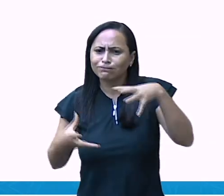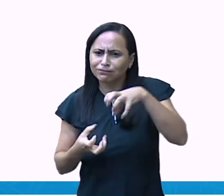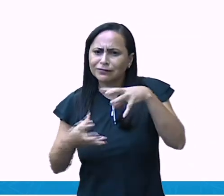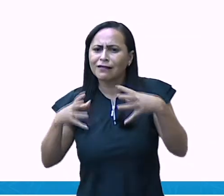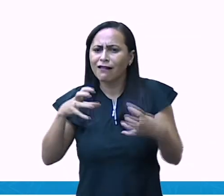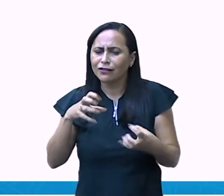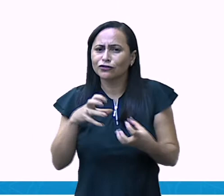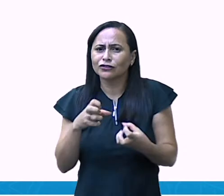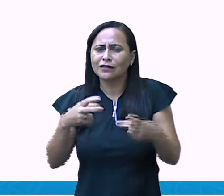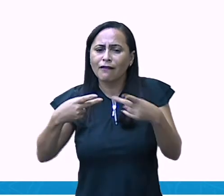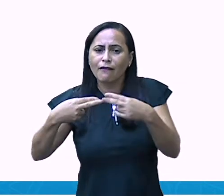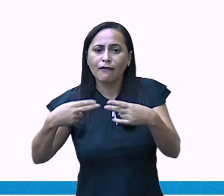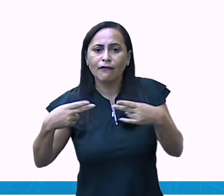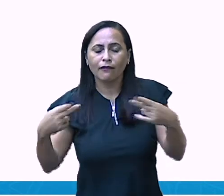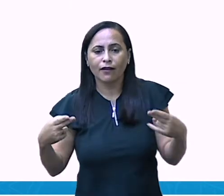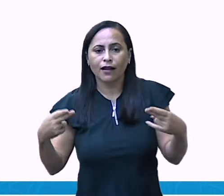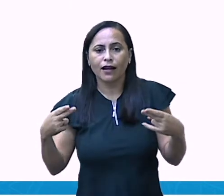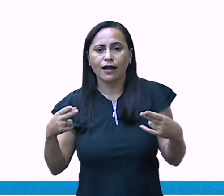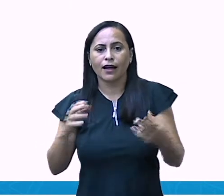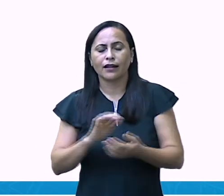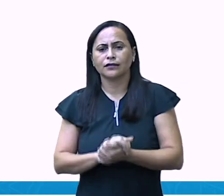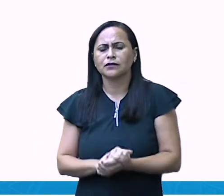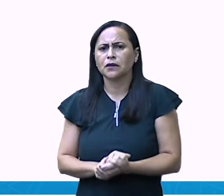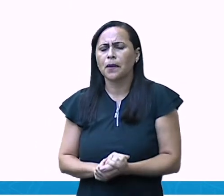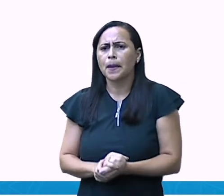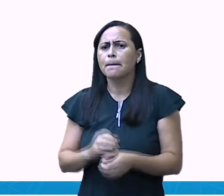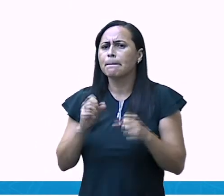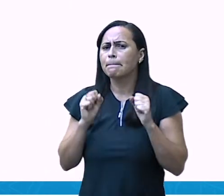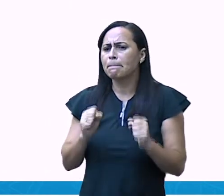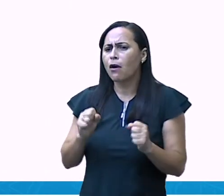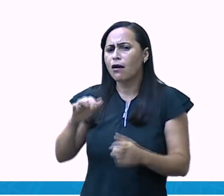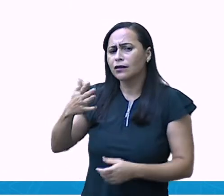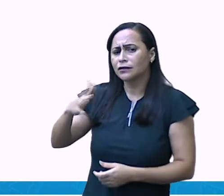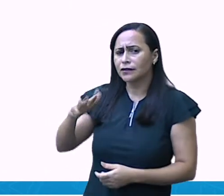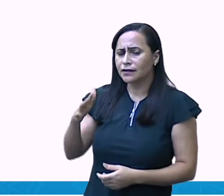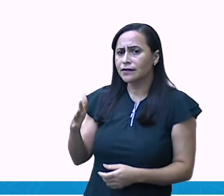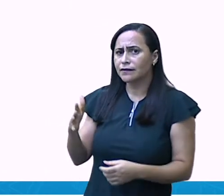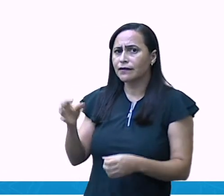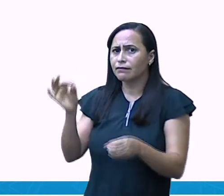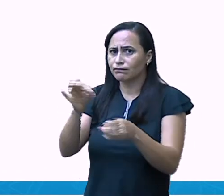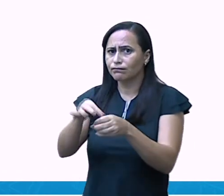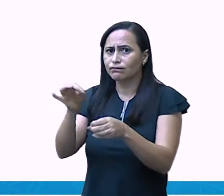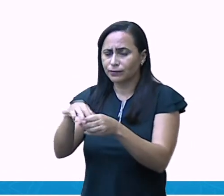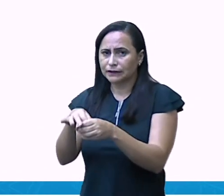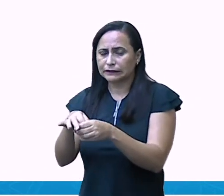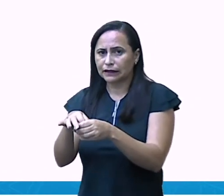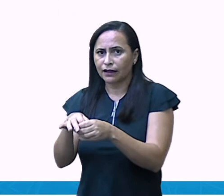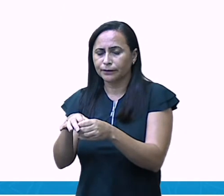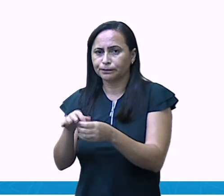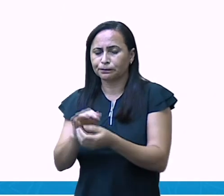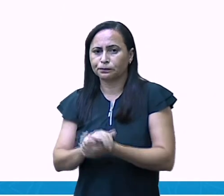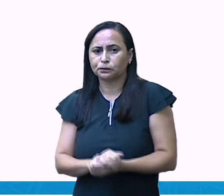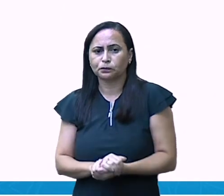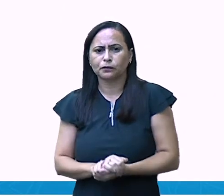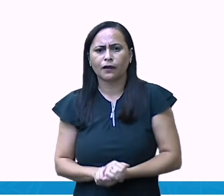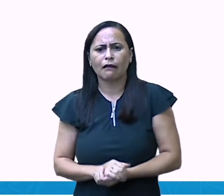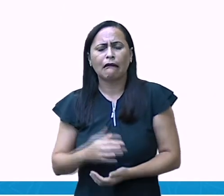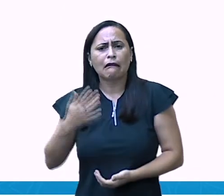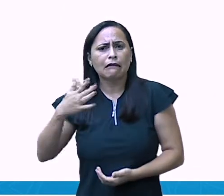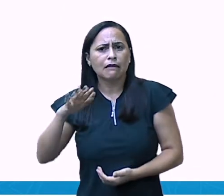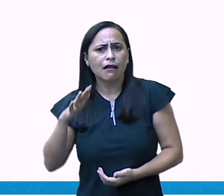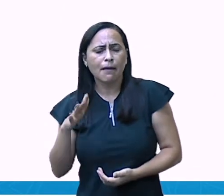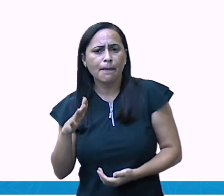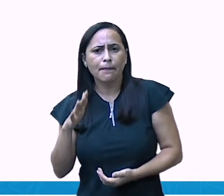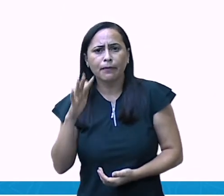ele tem a possibilidade de produção agrícola quando nós estamos falando daquelas plantas que não necessitam